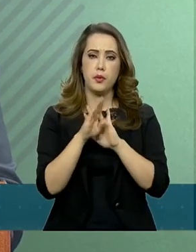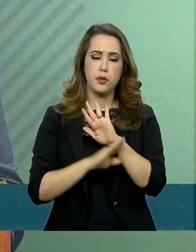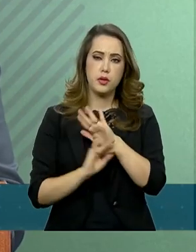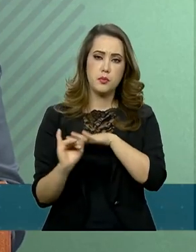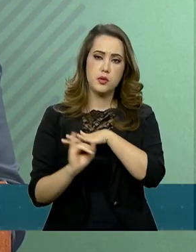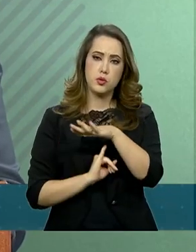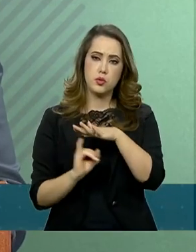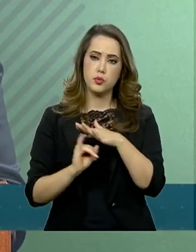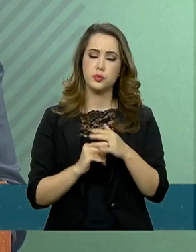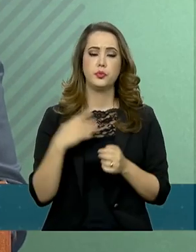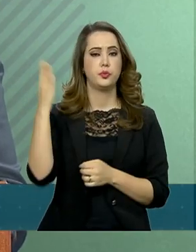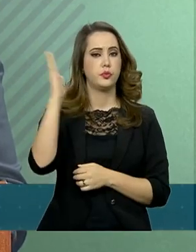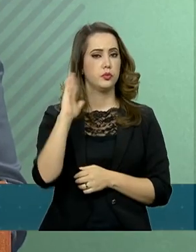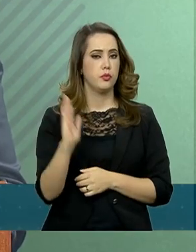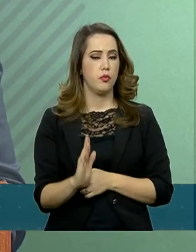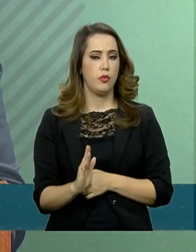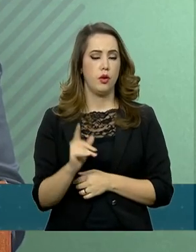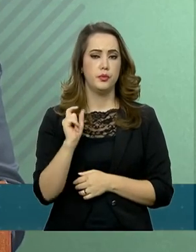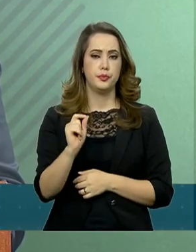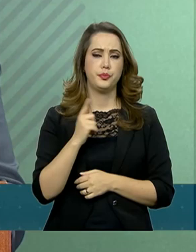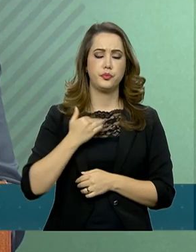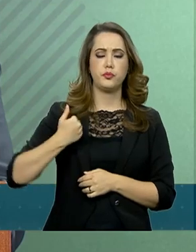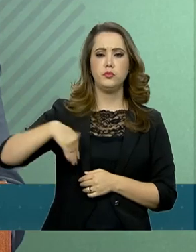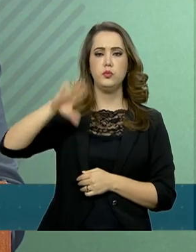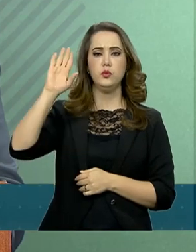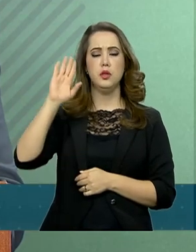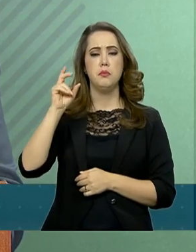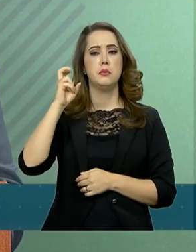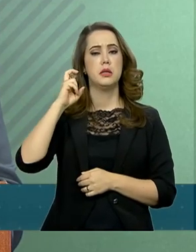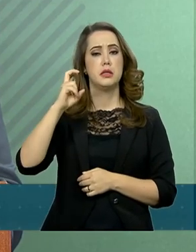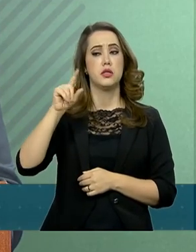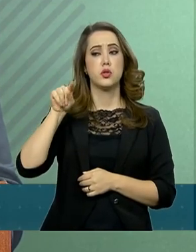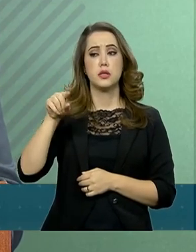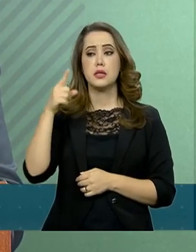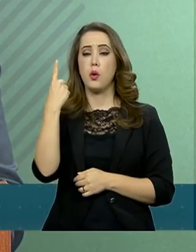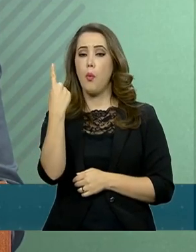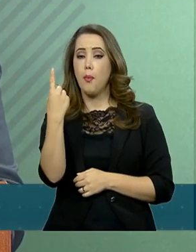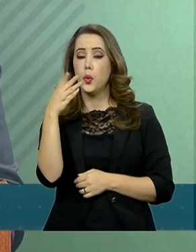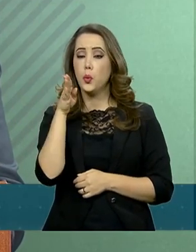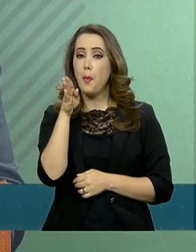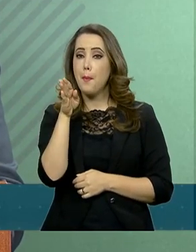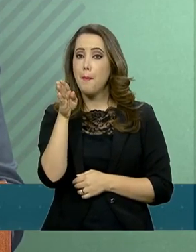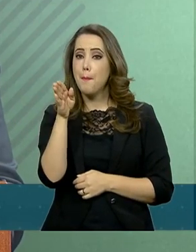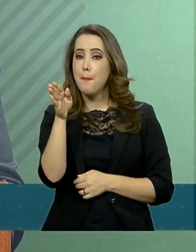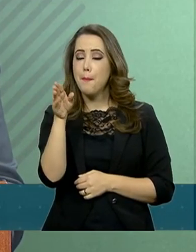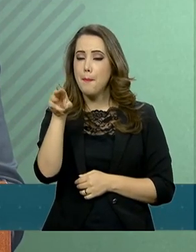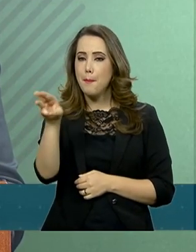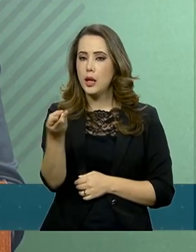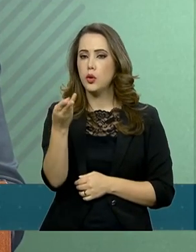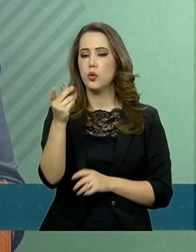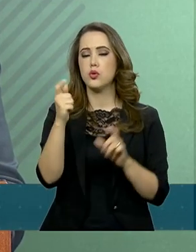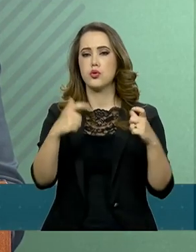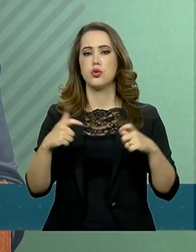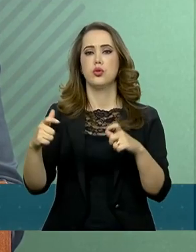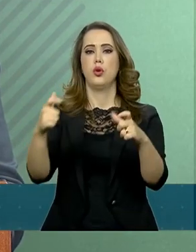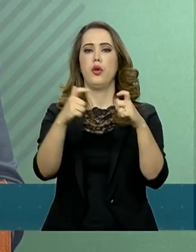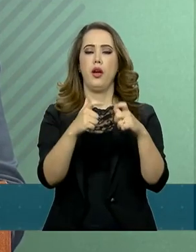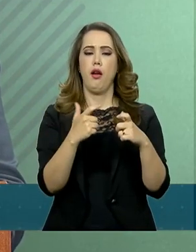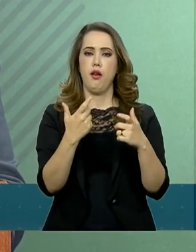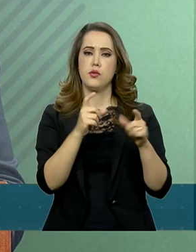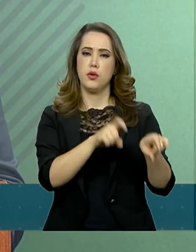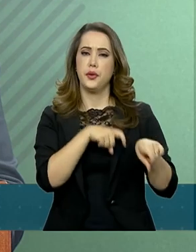no brasil há mais de 5 ponto me milhões de estabelecimentos familiares